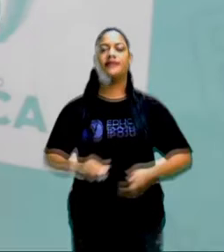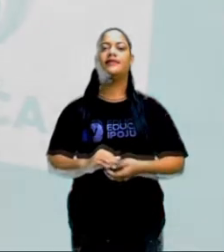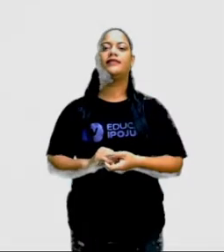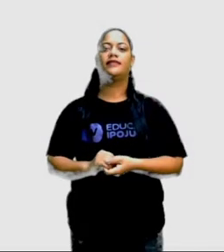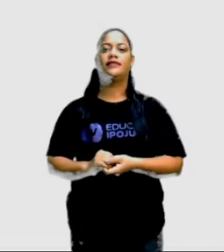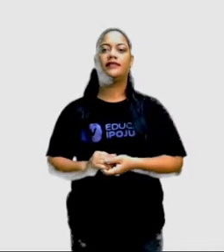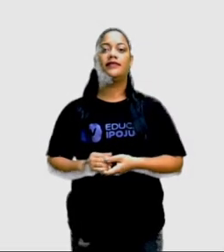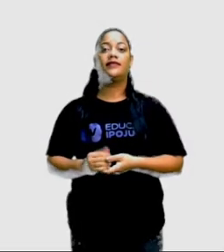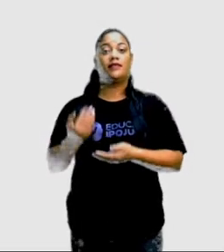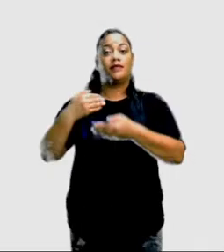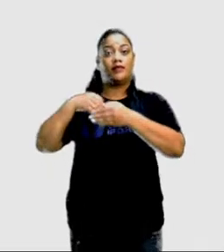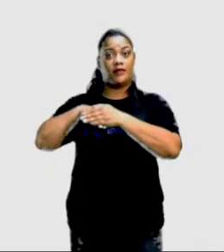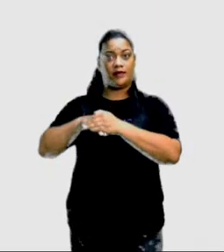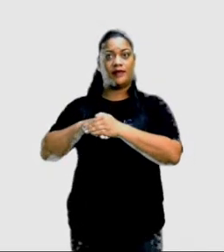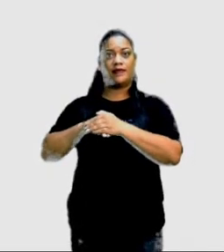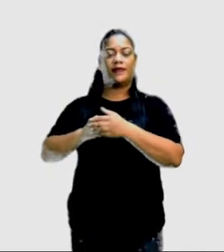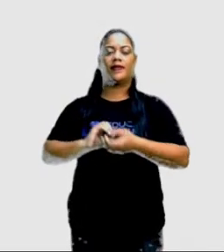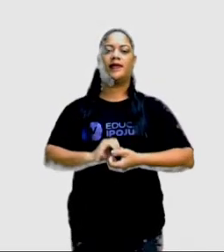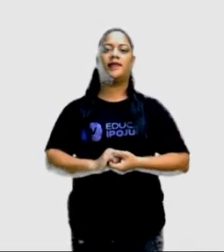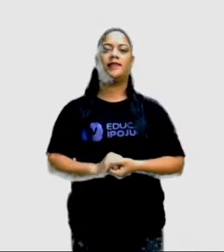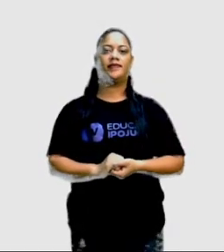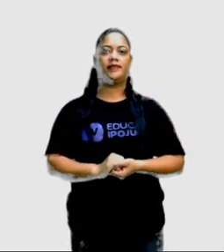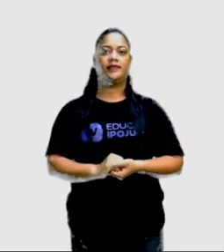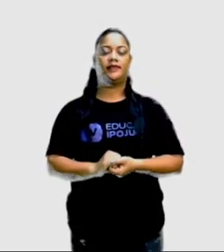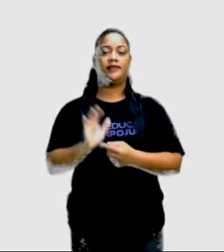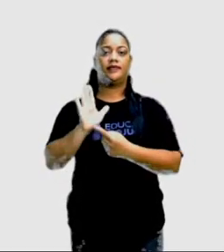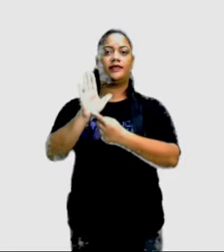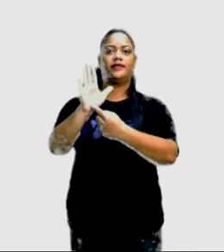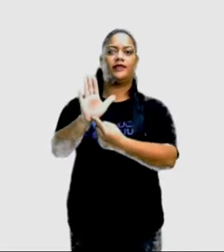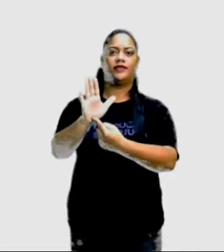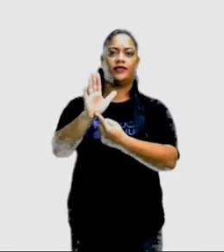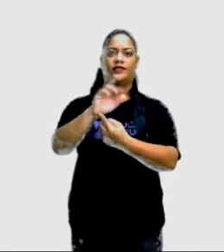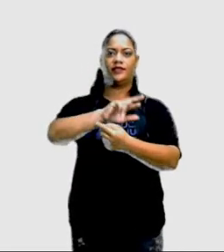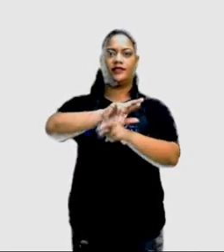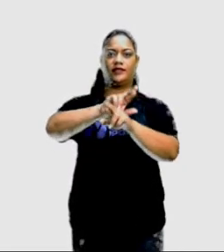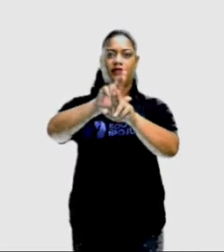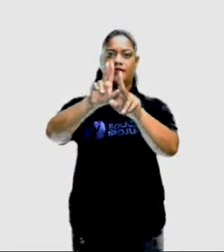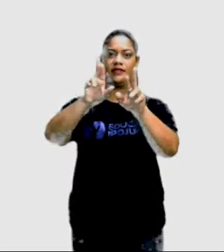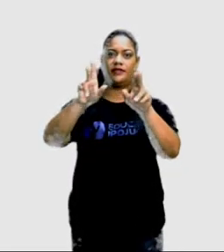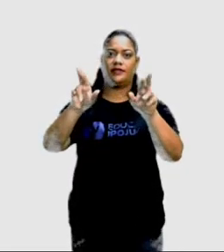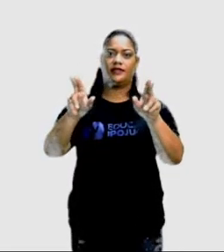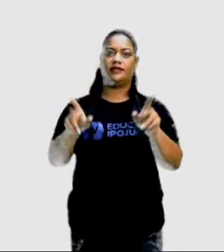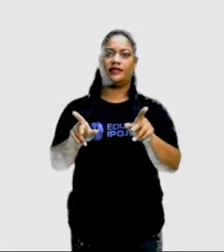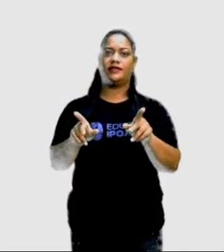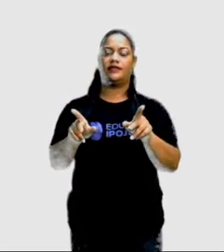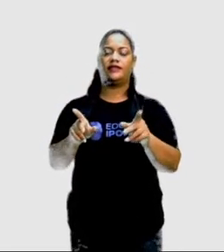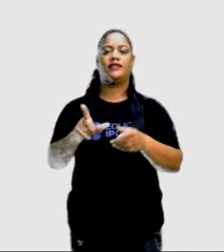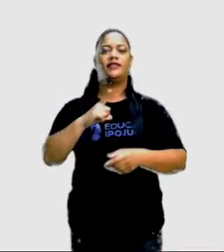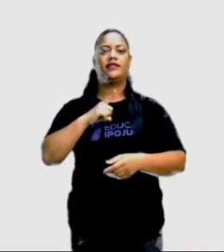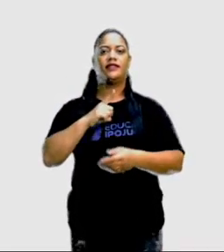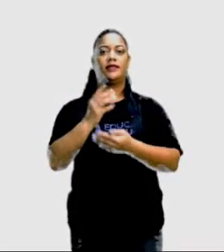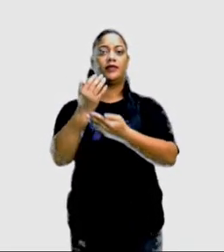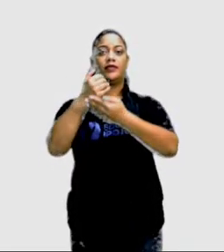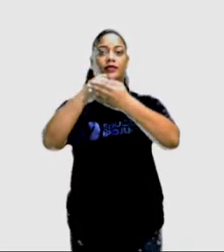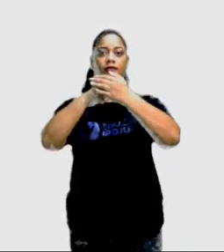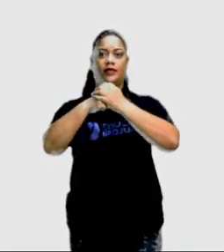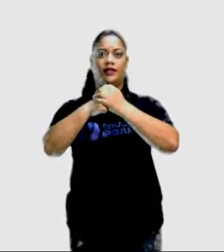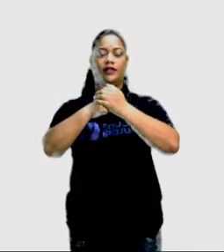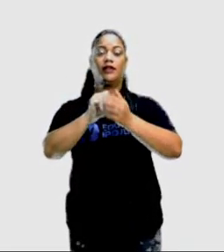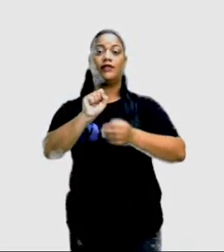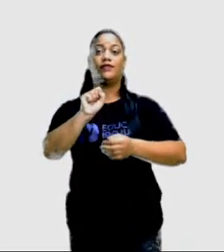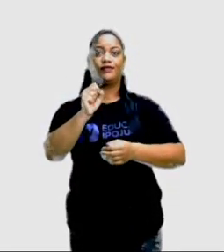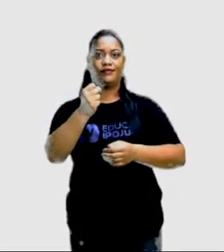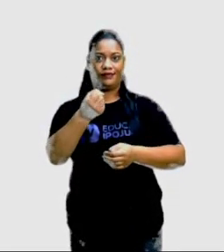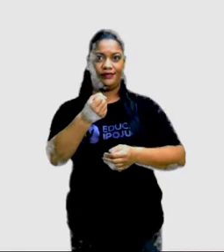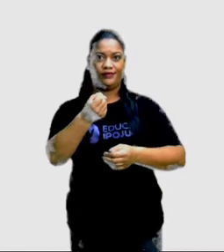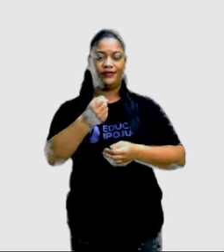no seu short para guardá-los. Mostre as maneiras diferentes que ele tem para guardar as 8 balas